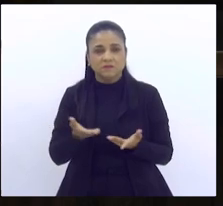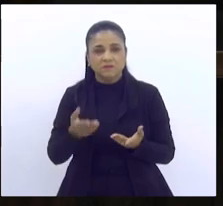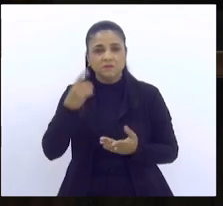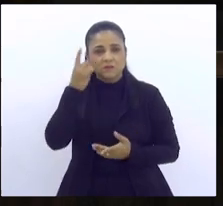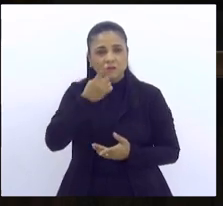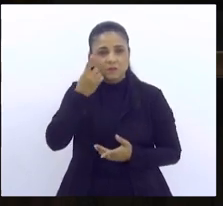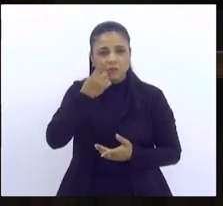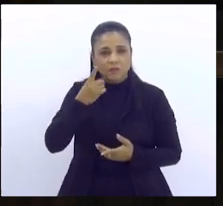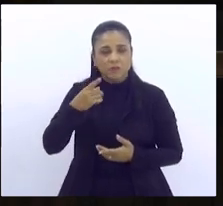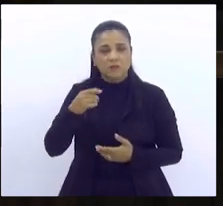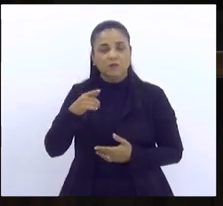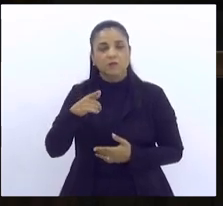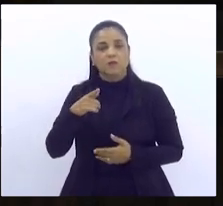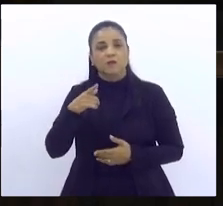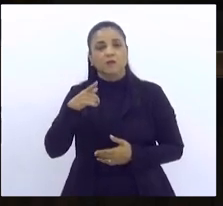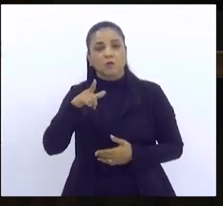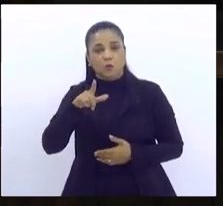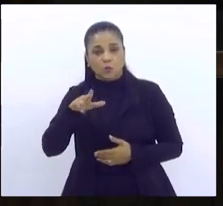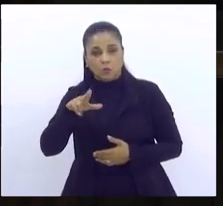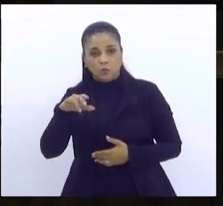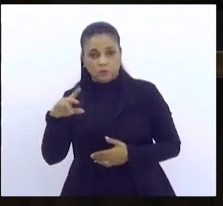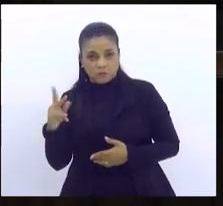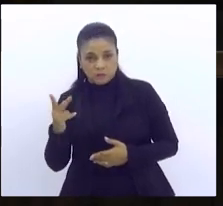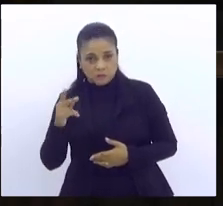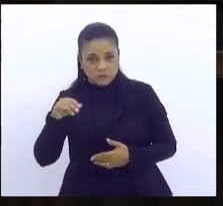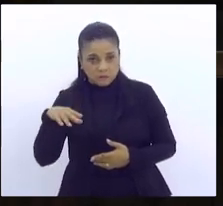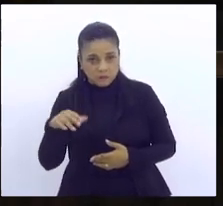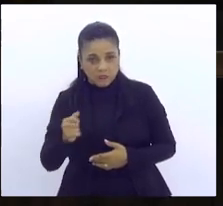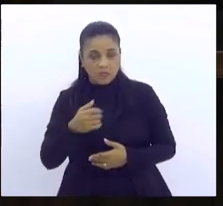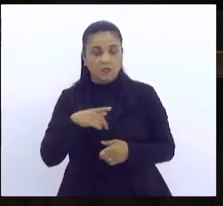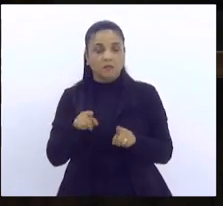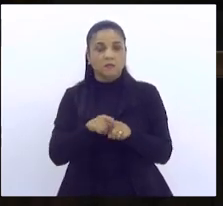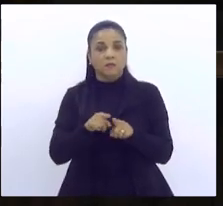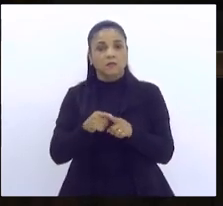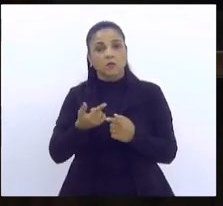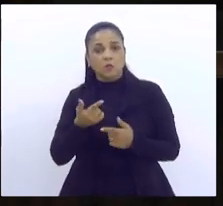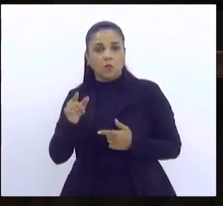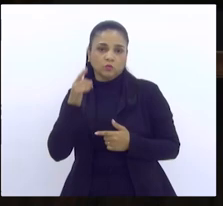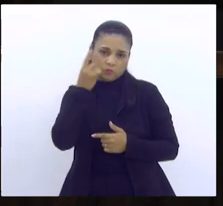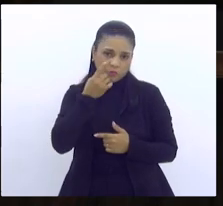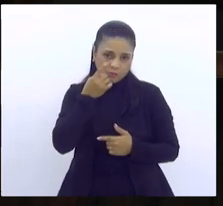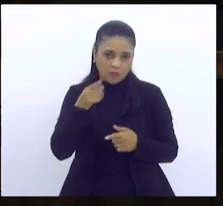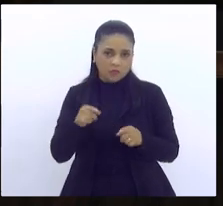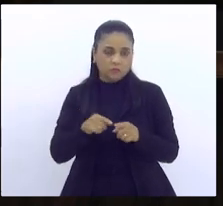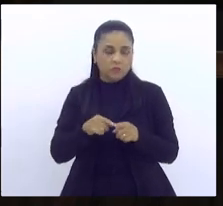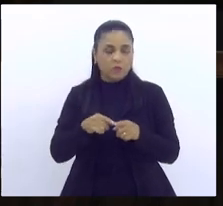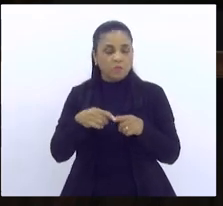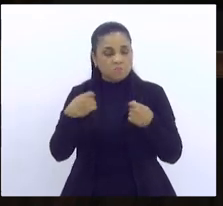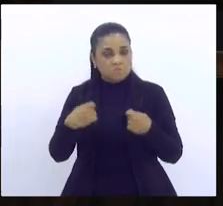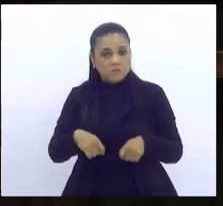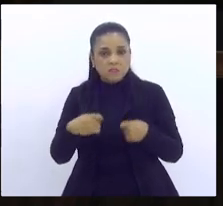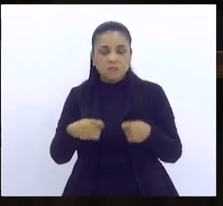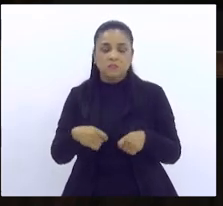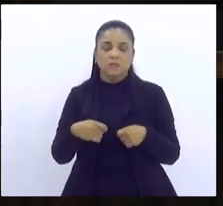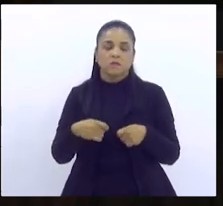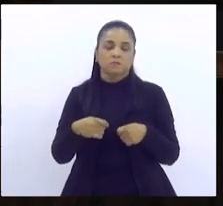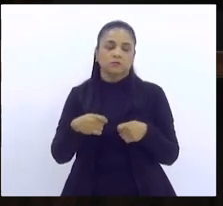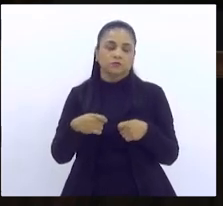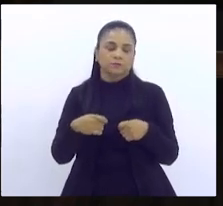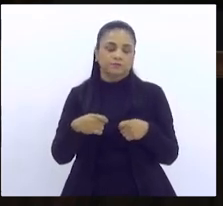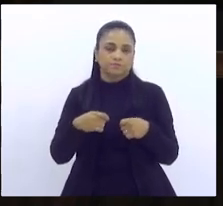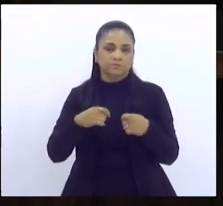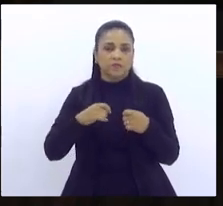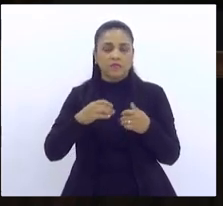últimos 10 dias, a coisa está perdendo freio. Agradecer aqui, independente a bandeira filosófica, repito aqui